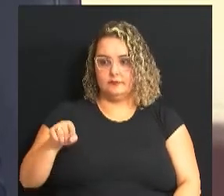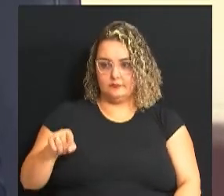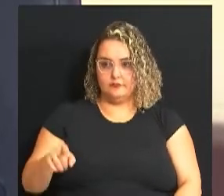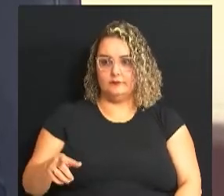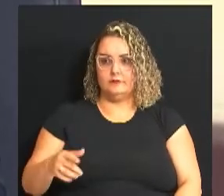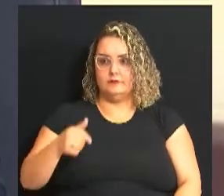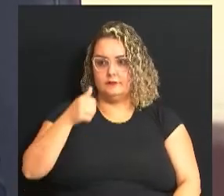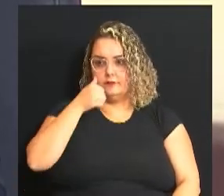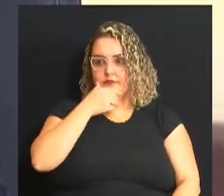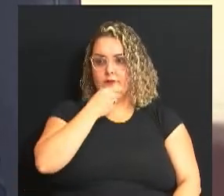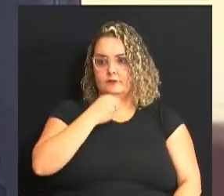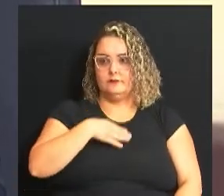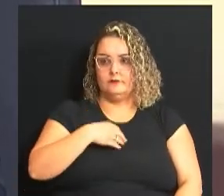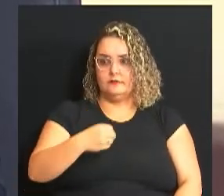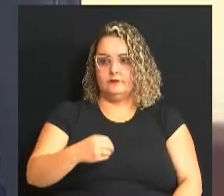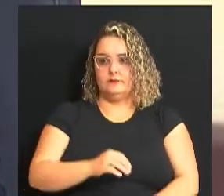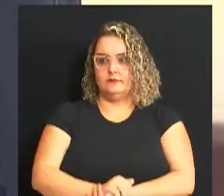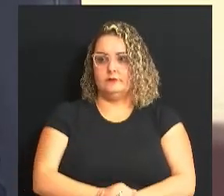filho